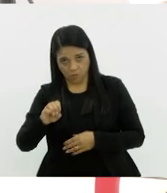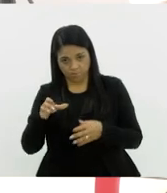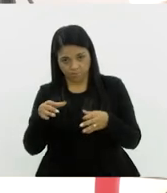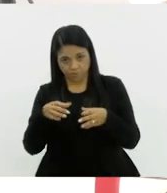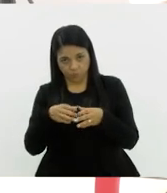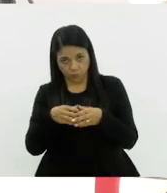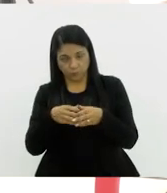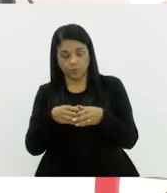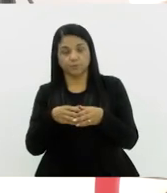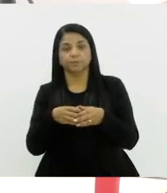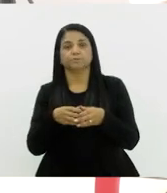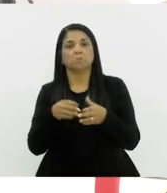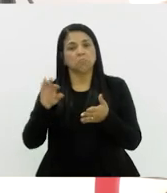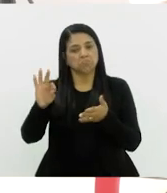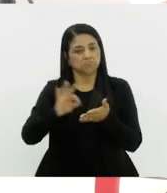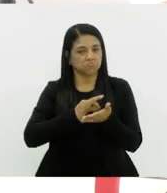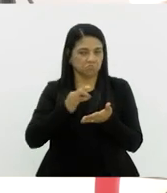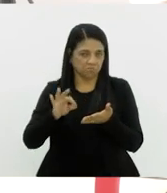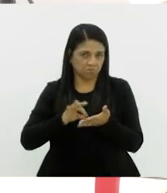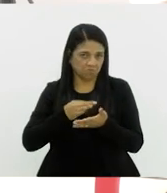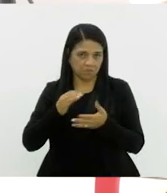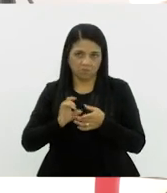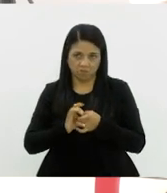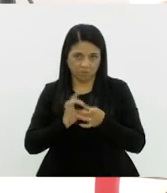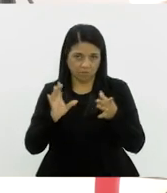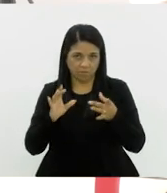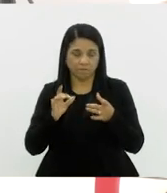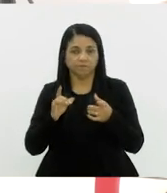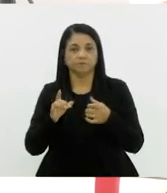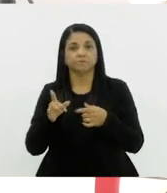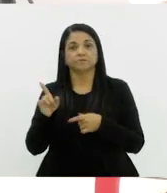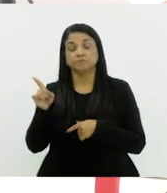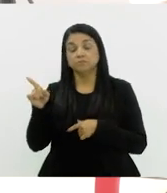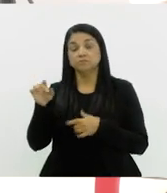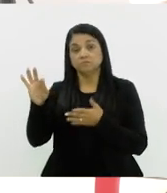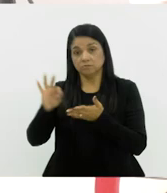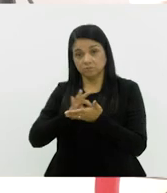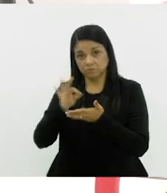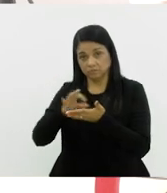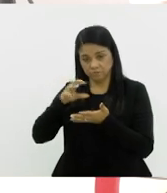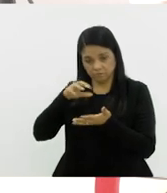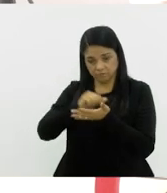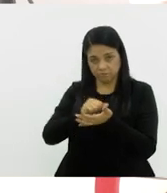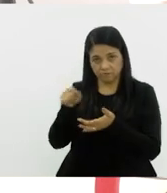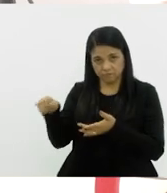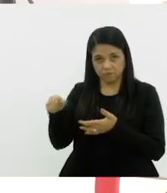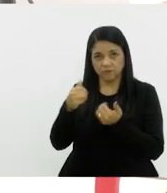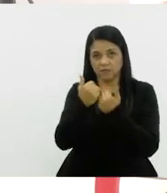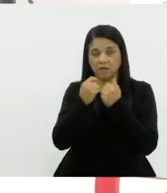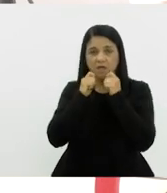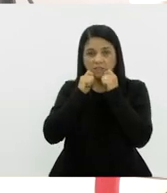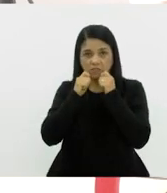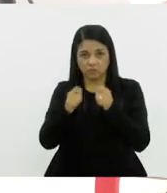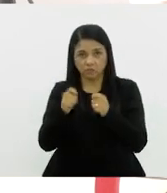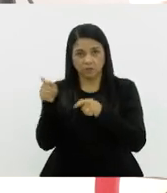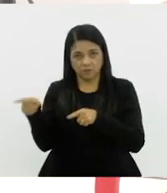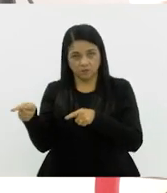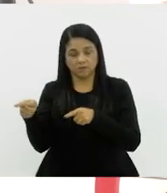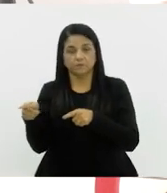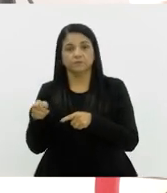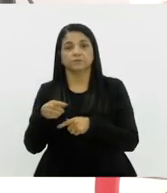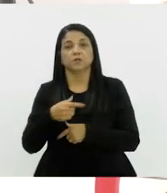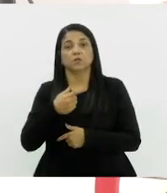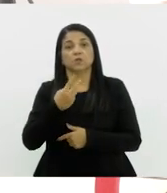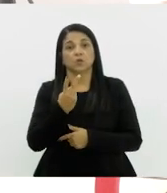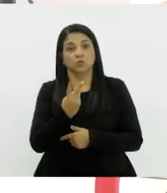pode se inscrever e falar. Aliás, depois as inscrições vão ser tomadas aqui pela nossa assessoria, né? O segundo bloco vai ser